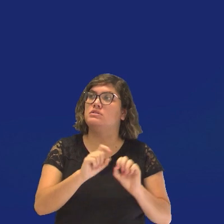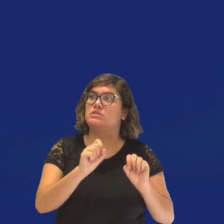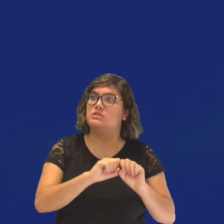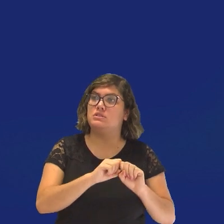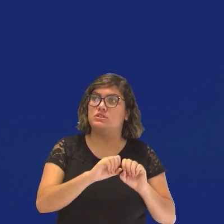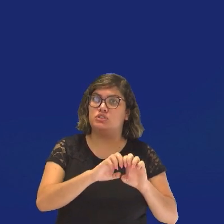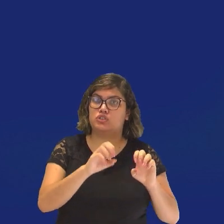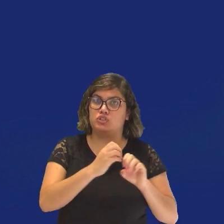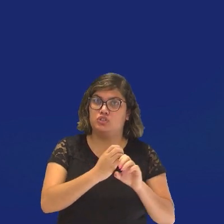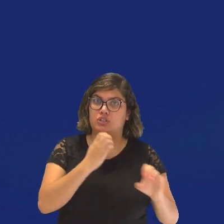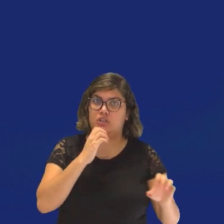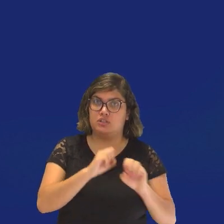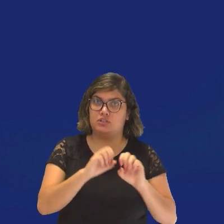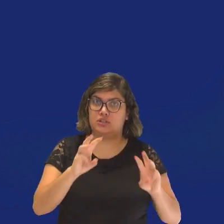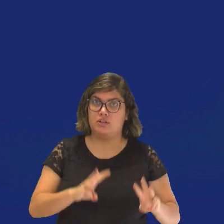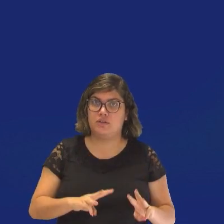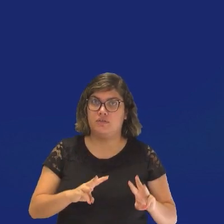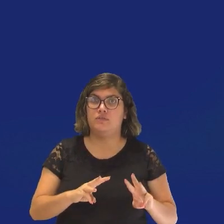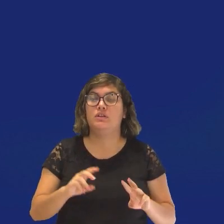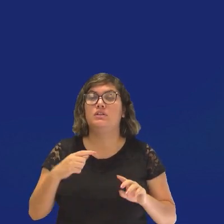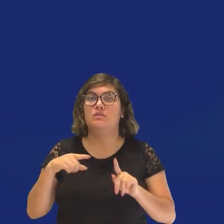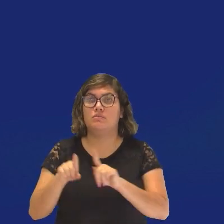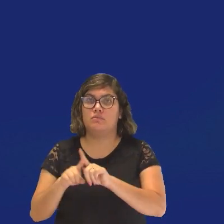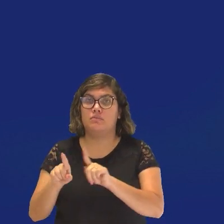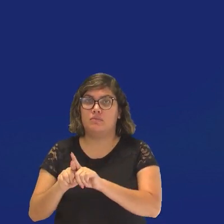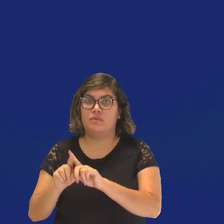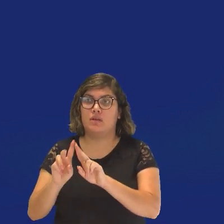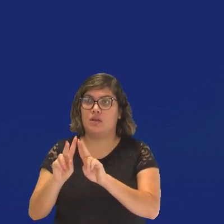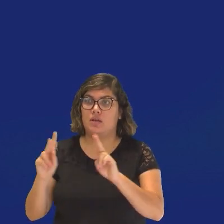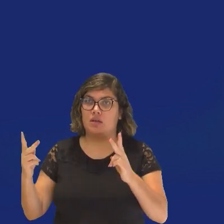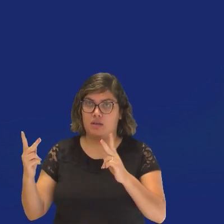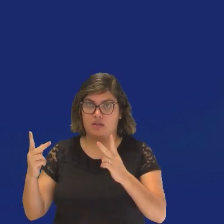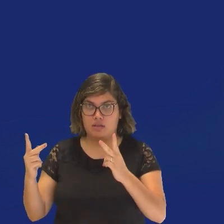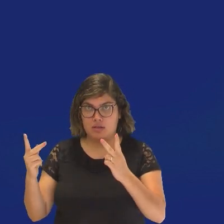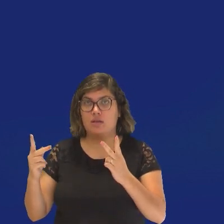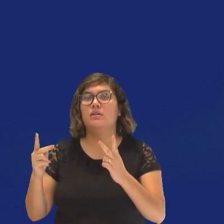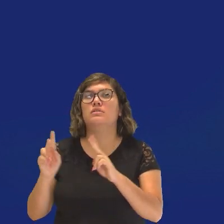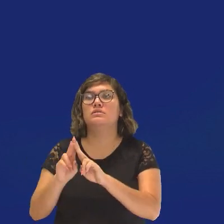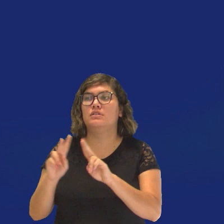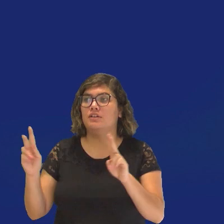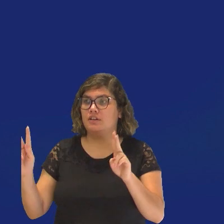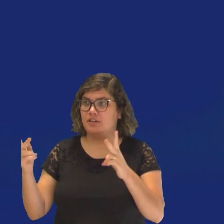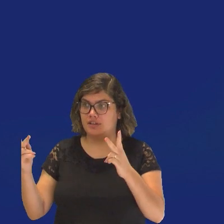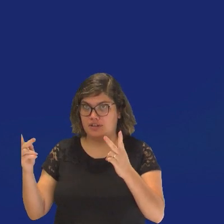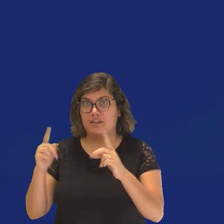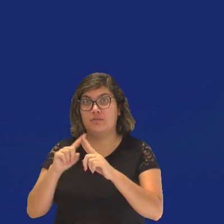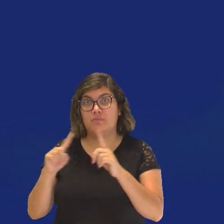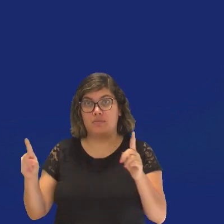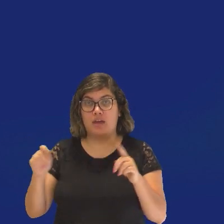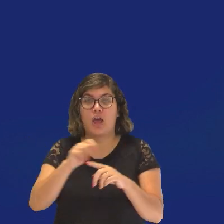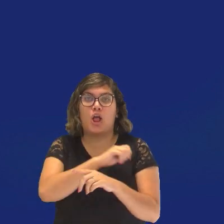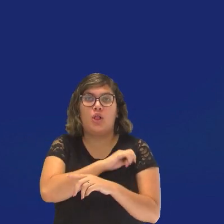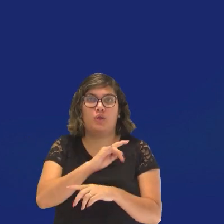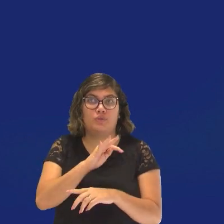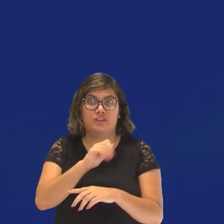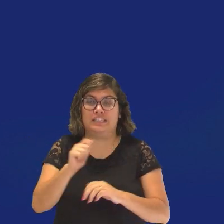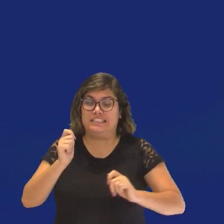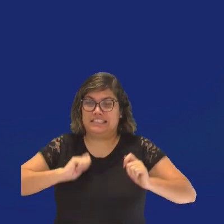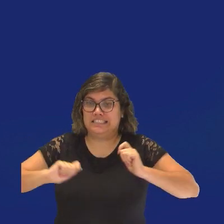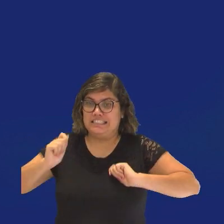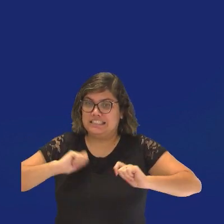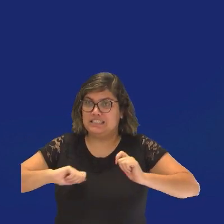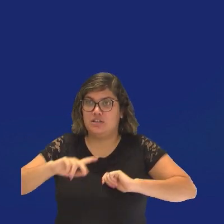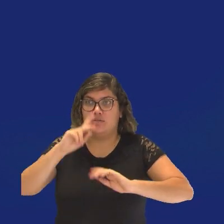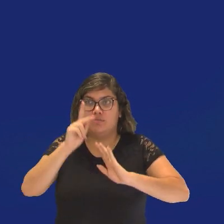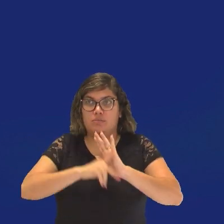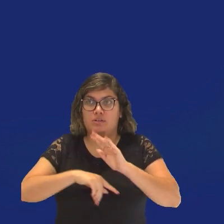tecnologia da informação e hardware. É interessante, nós não colocamos no escopo do projeto hardware, mas os alunos do ITA se empolgaram tanto com o projeto que